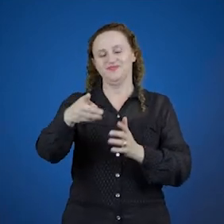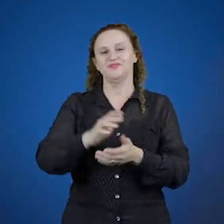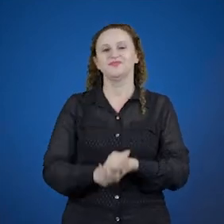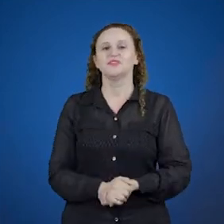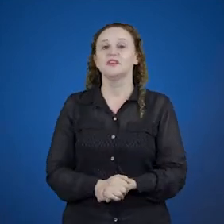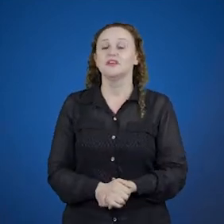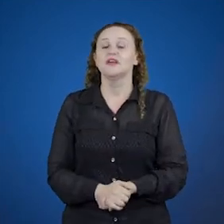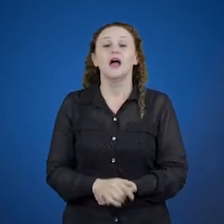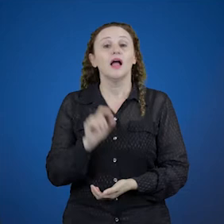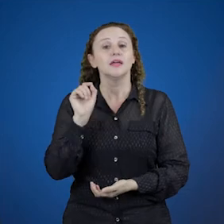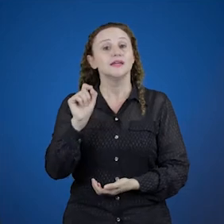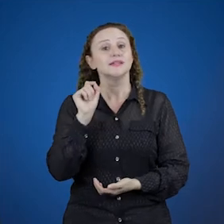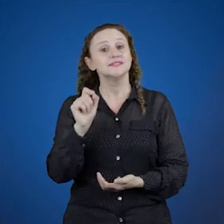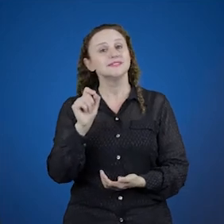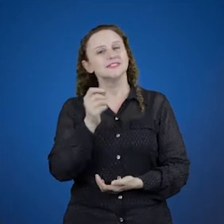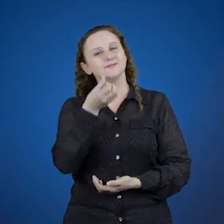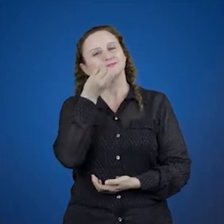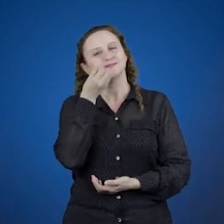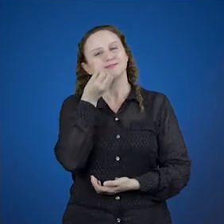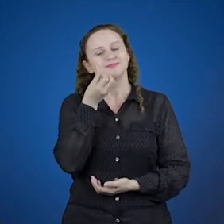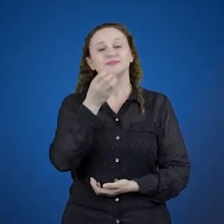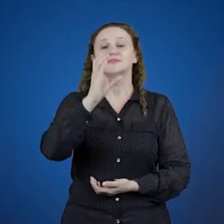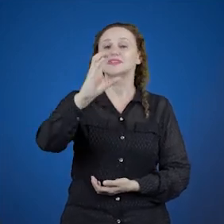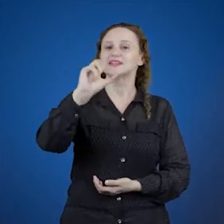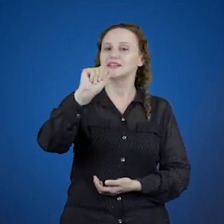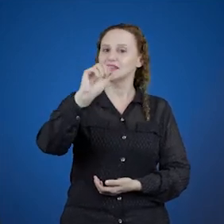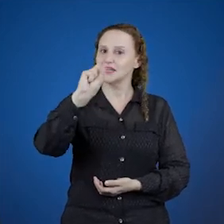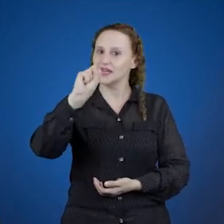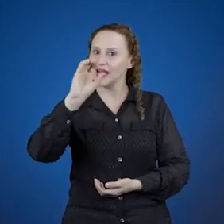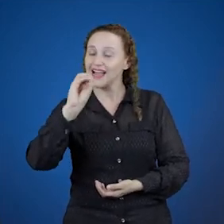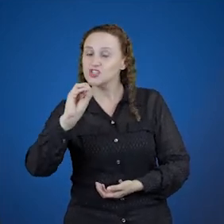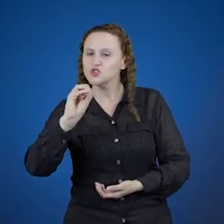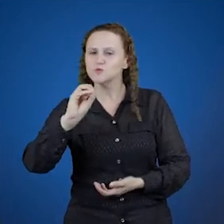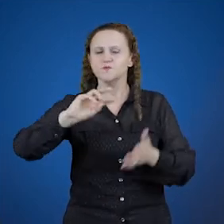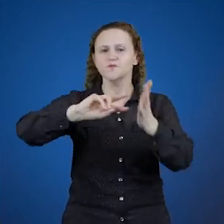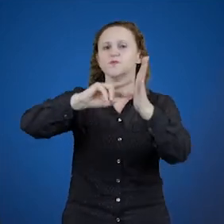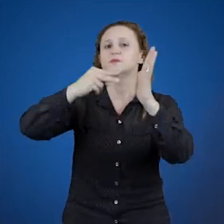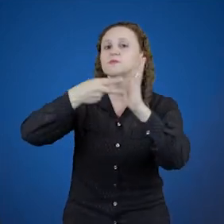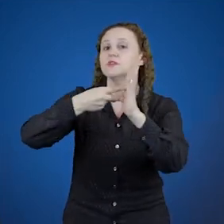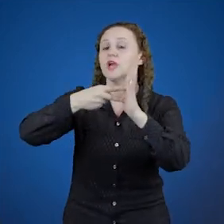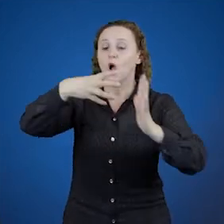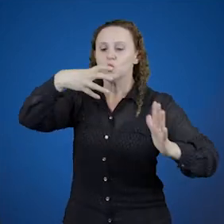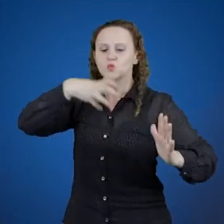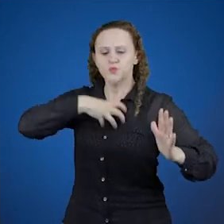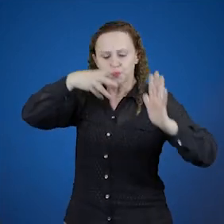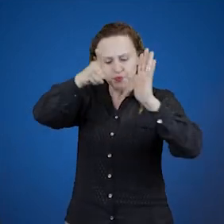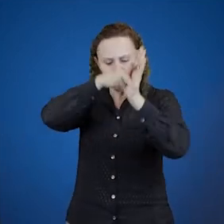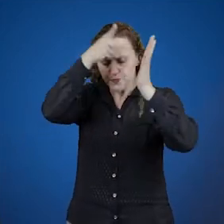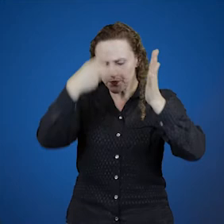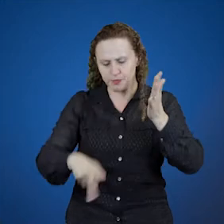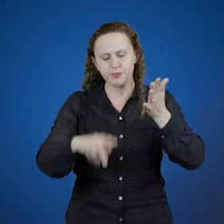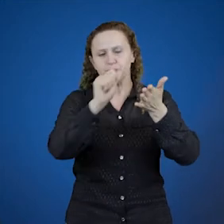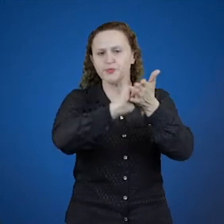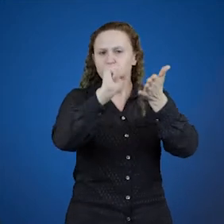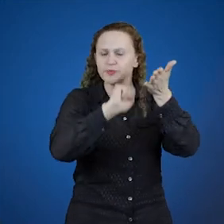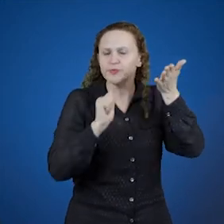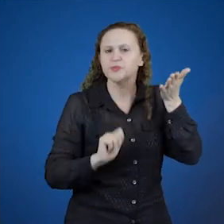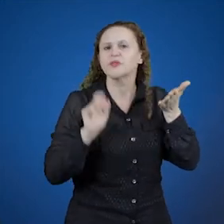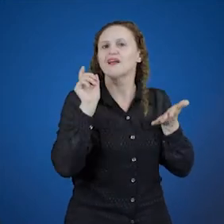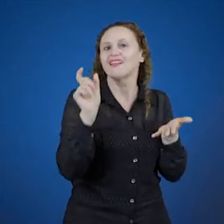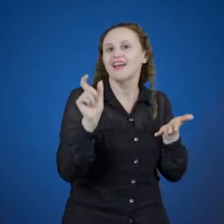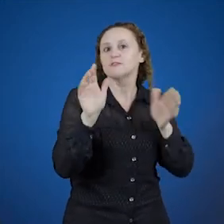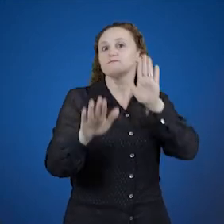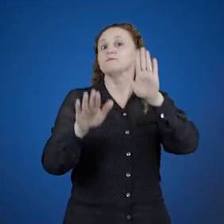então que é caso caso é a maneira de escrever a palavra de acordo com a função